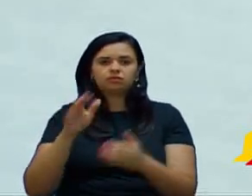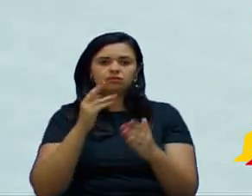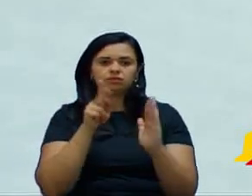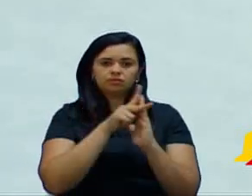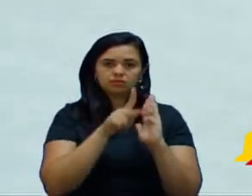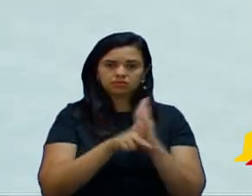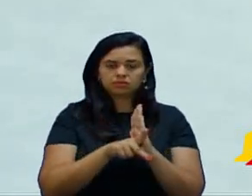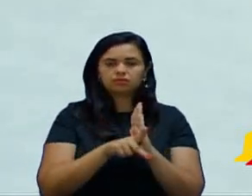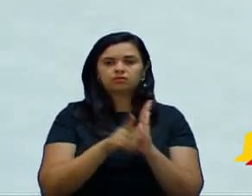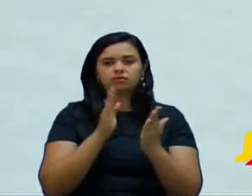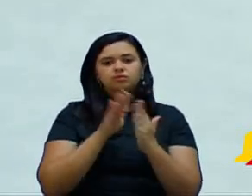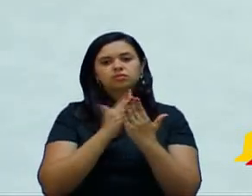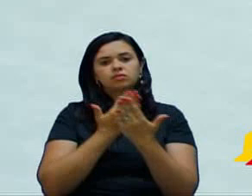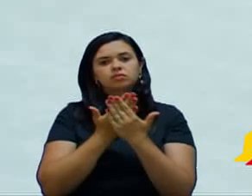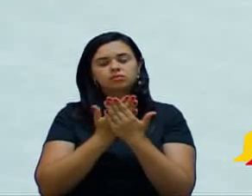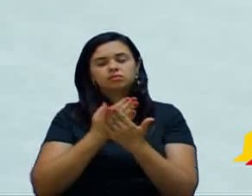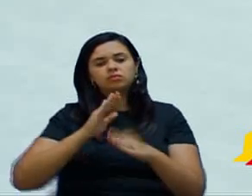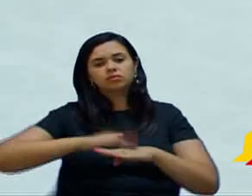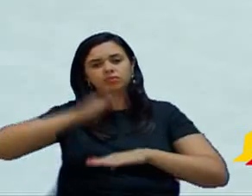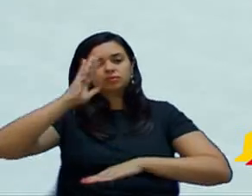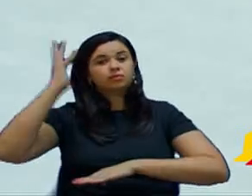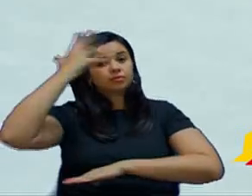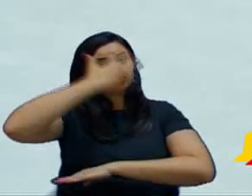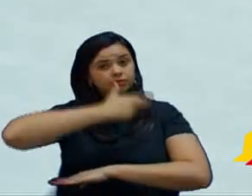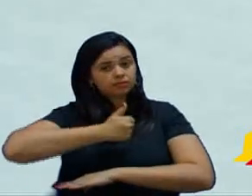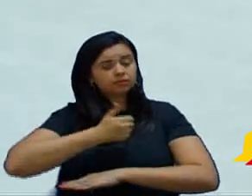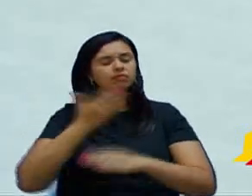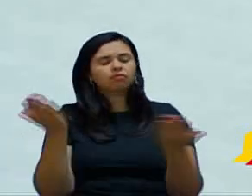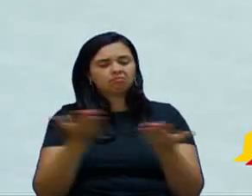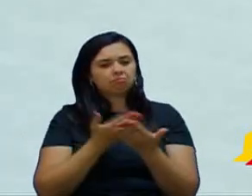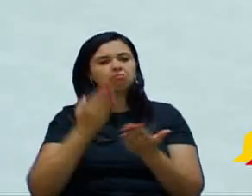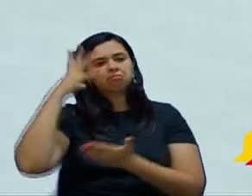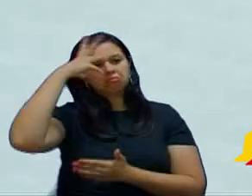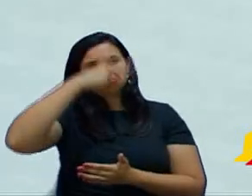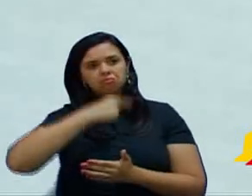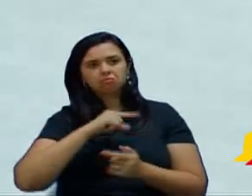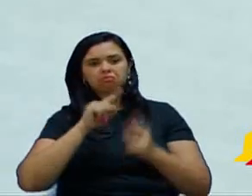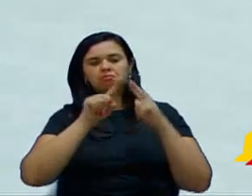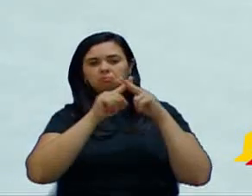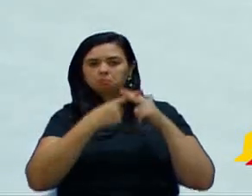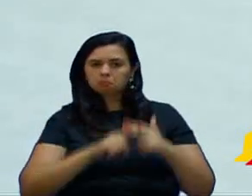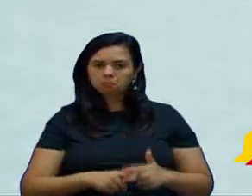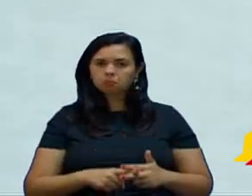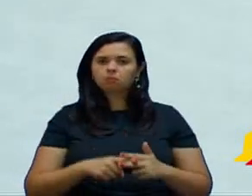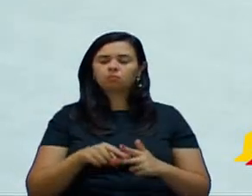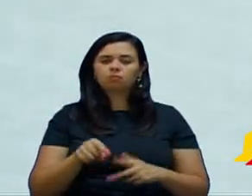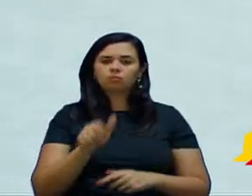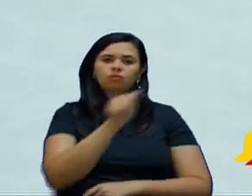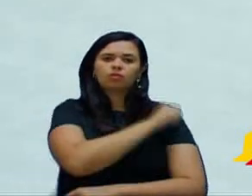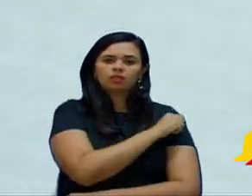Escola Mais Bonita. A escola realmente ela está muito bonita, os alunos têm se sentido